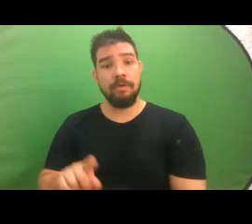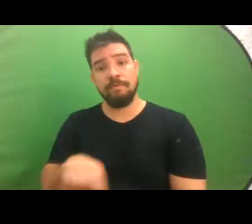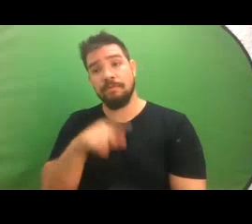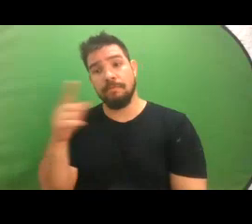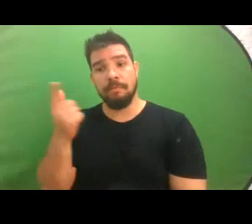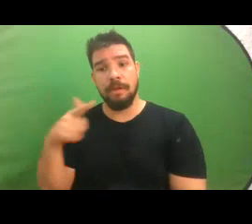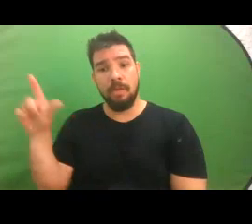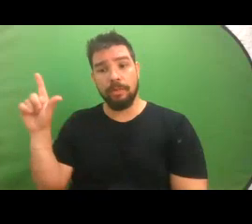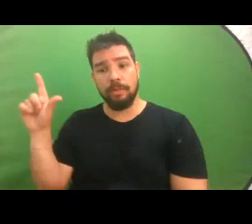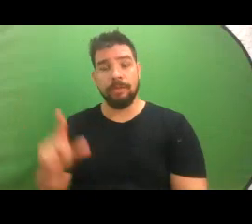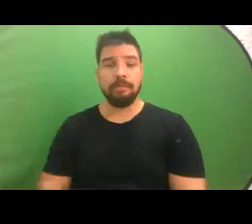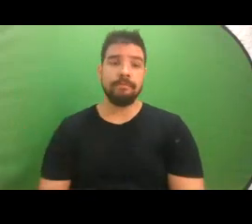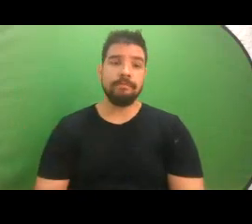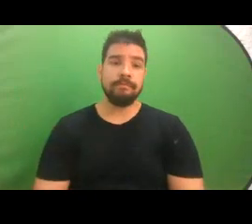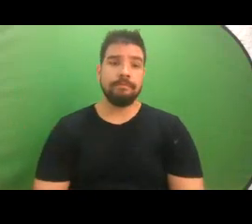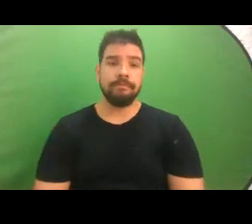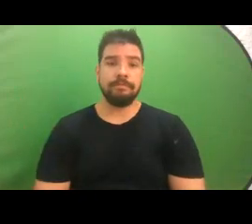parte.